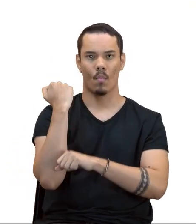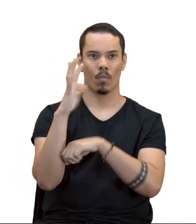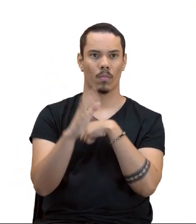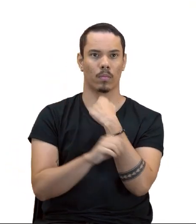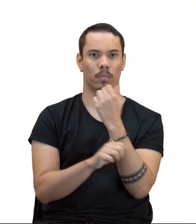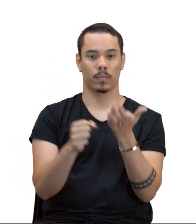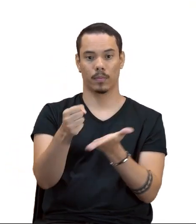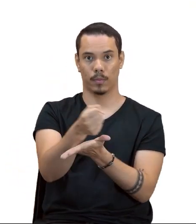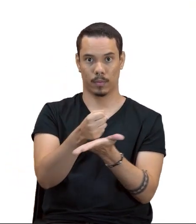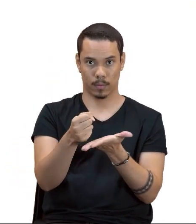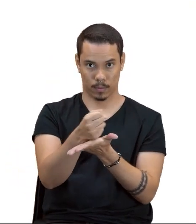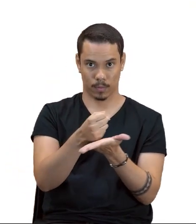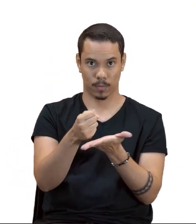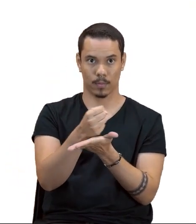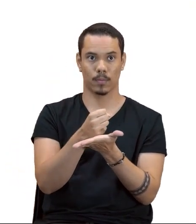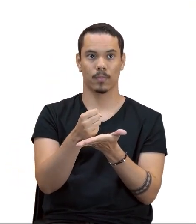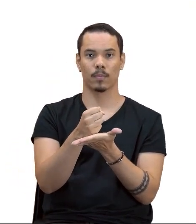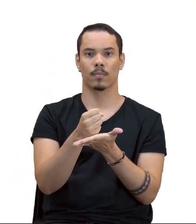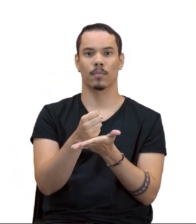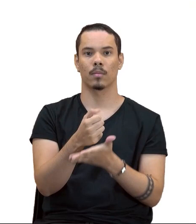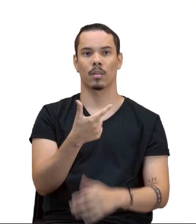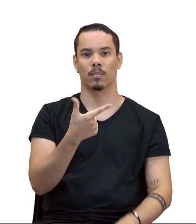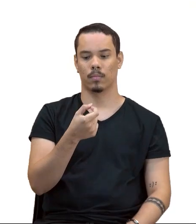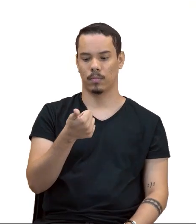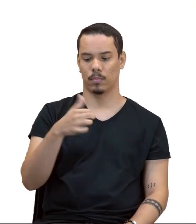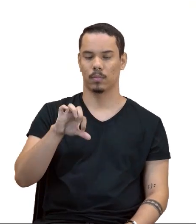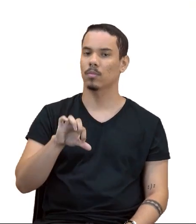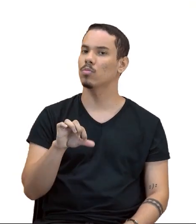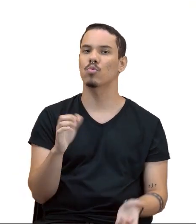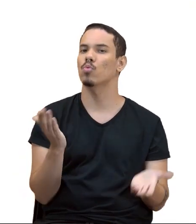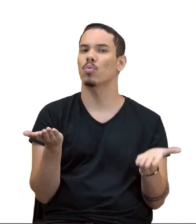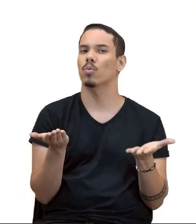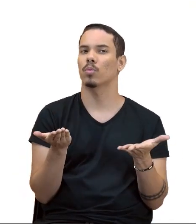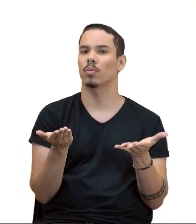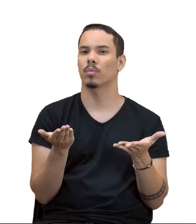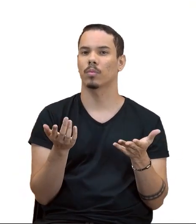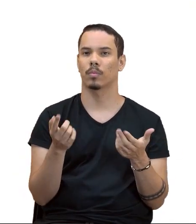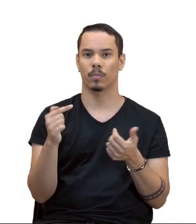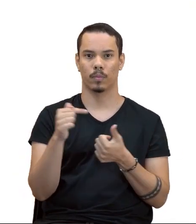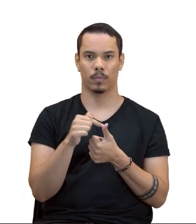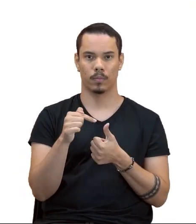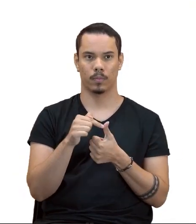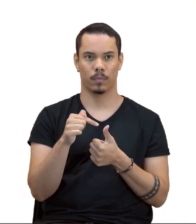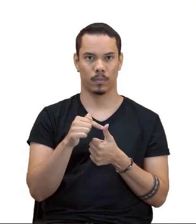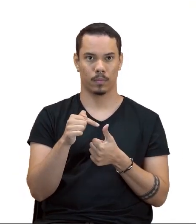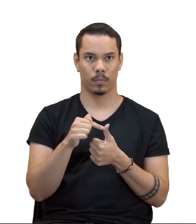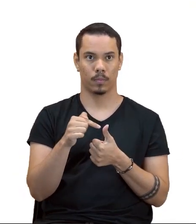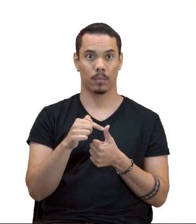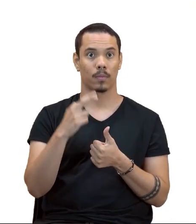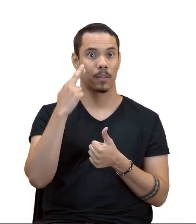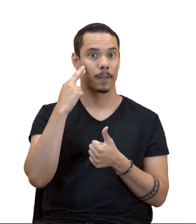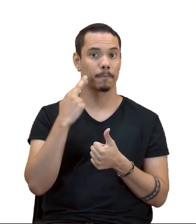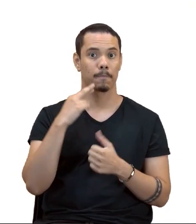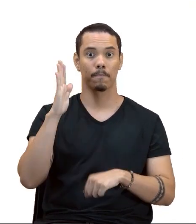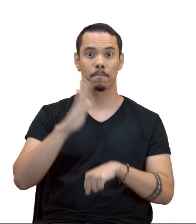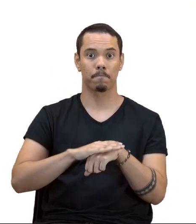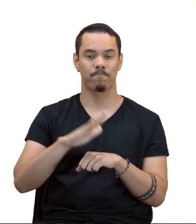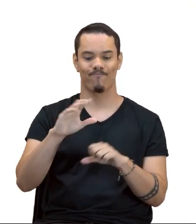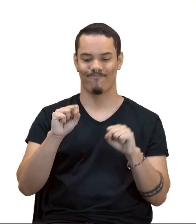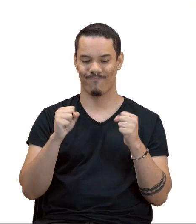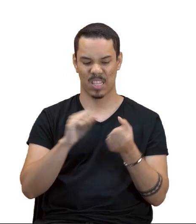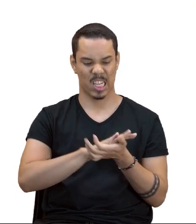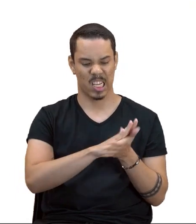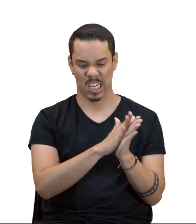base no ano de 2019 foi... Em Rondônia, o município que mais desmatou, né, com base